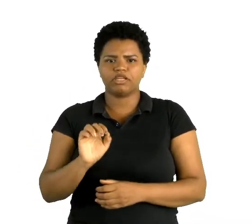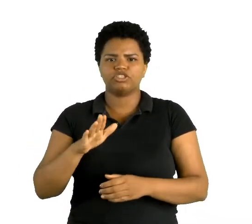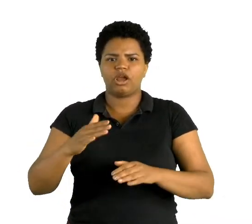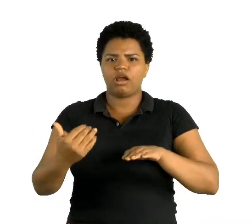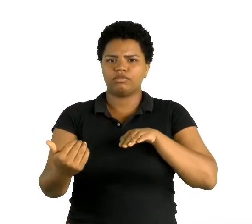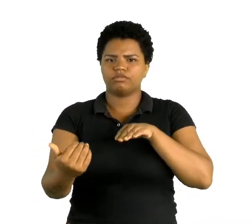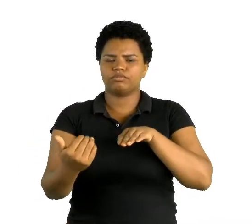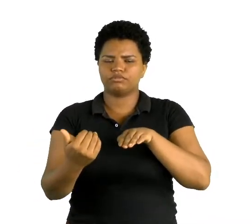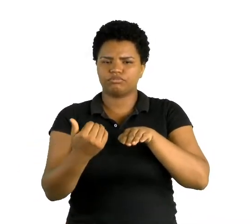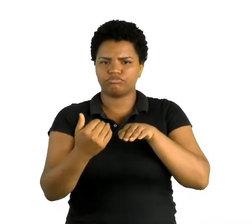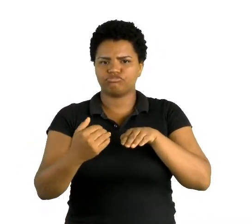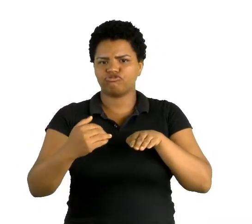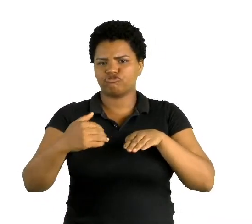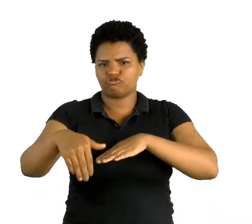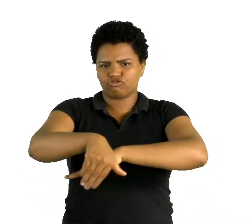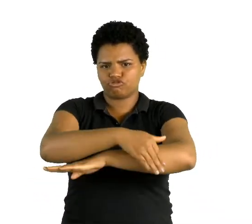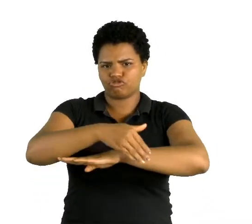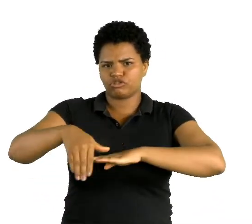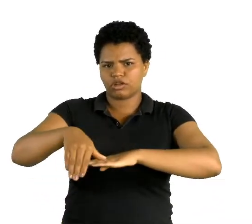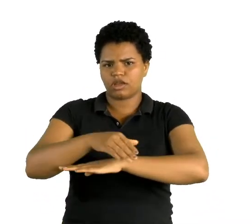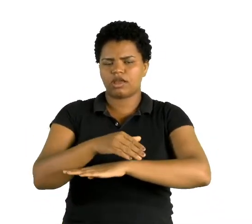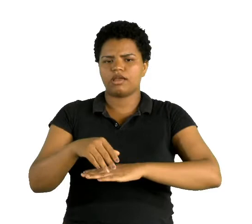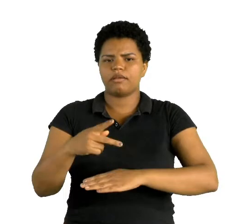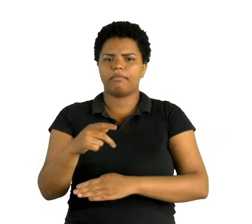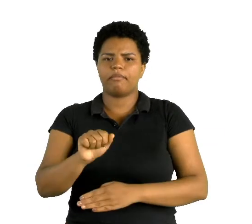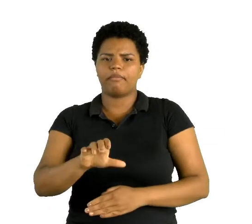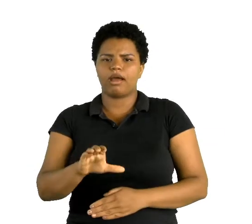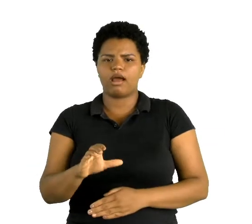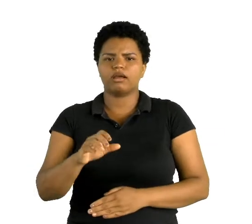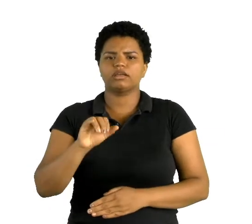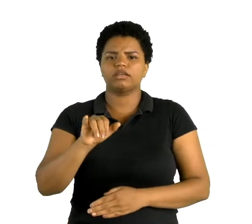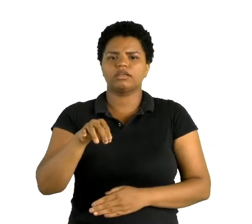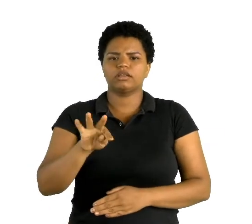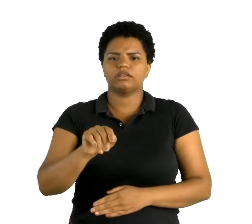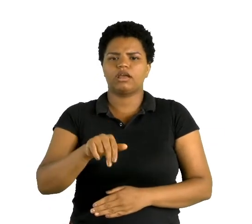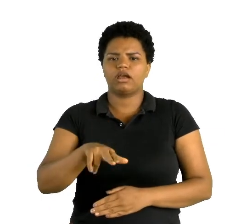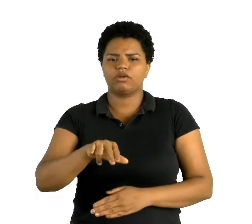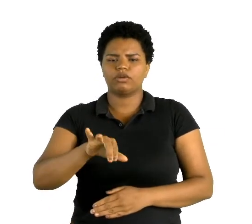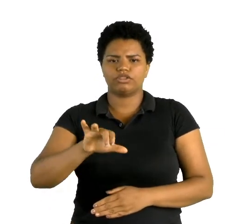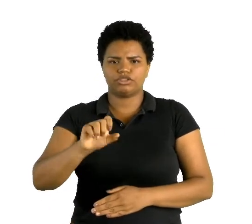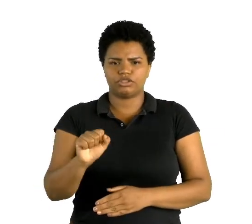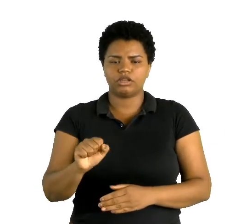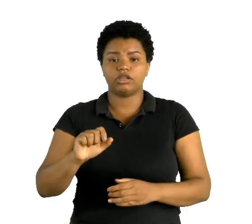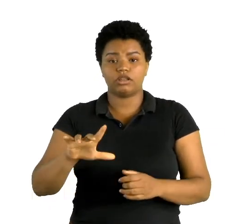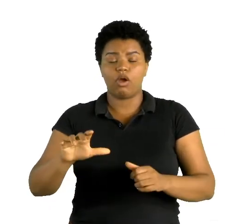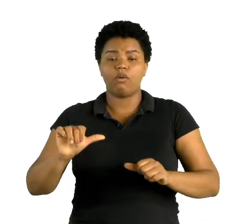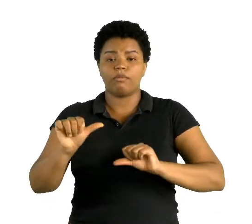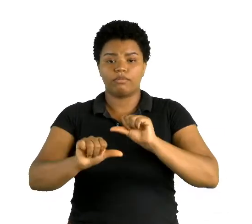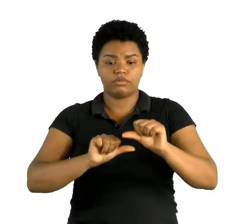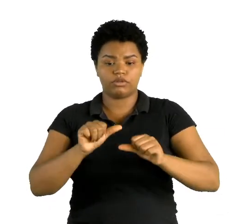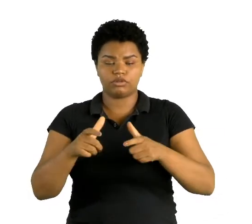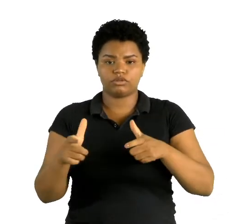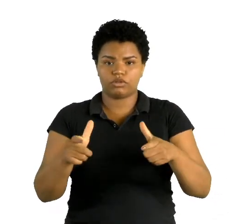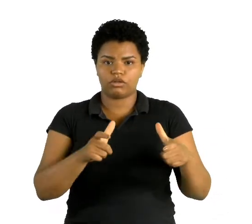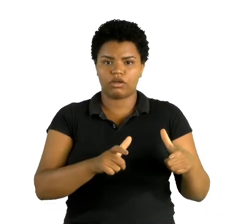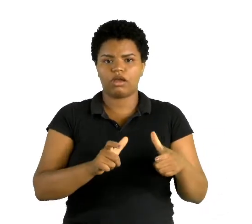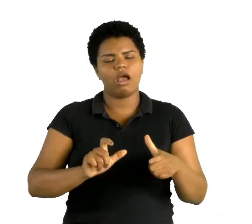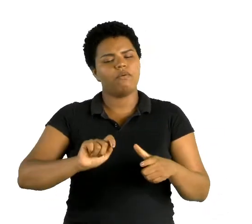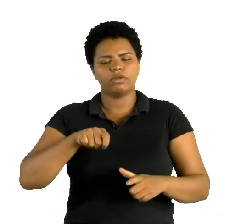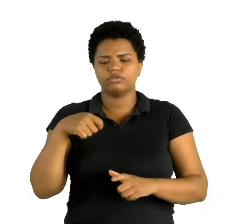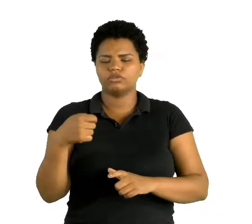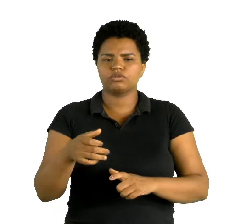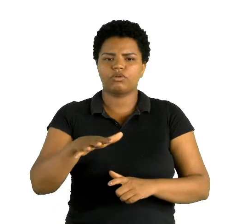Parque Taguatinga. A mudança na paisagem fez o local ganhar o apelido de IPTG,